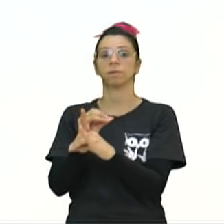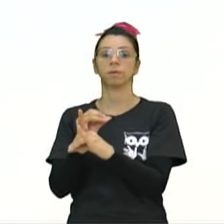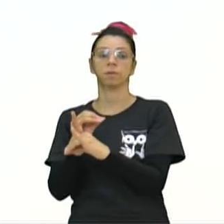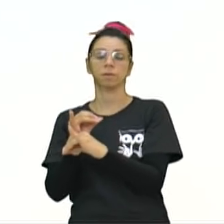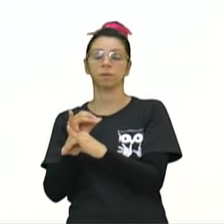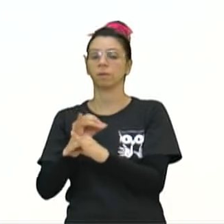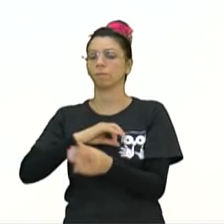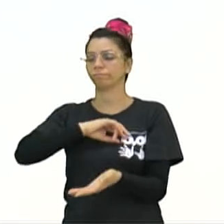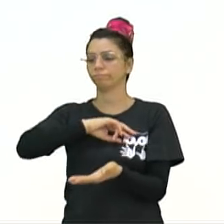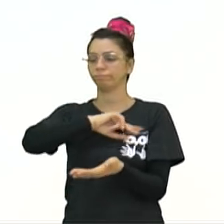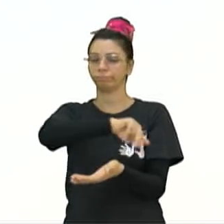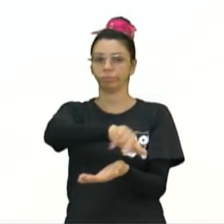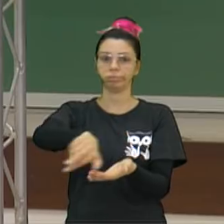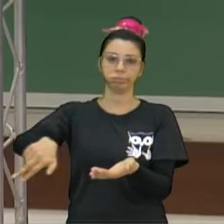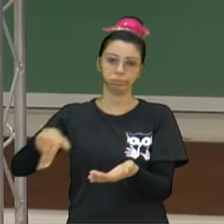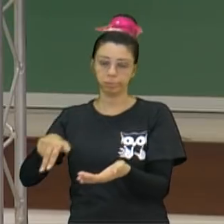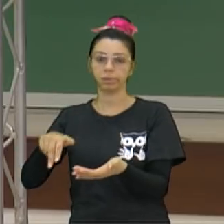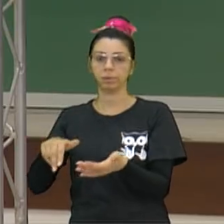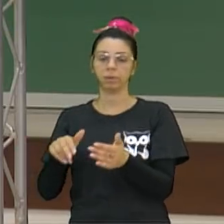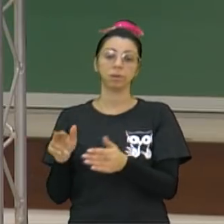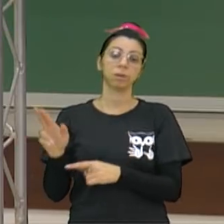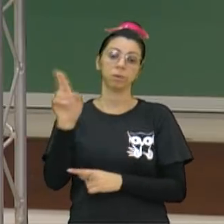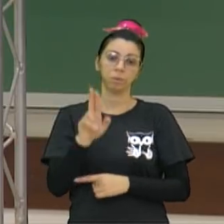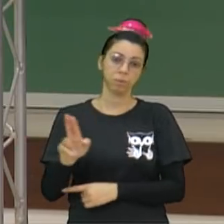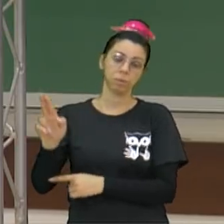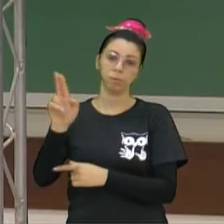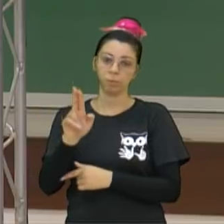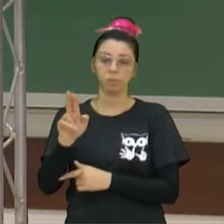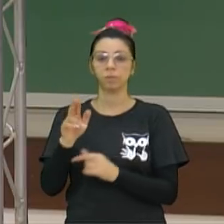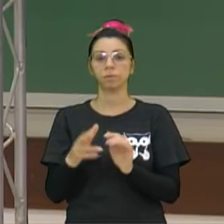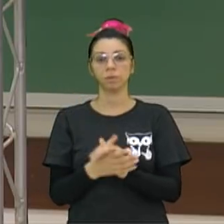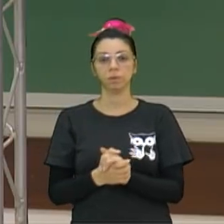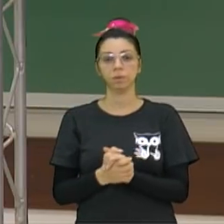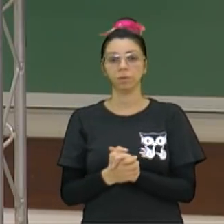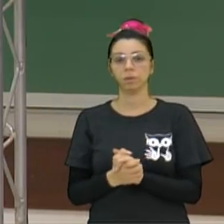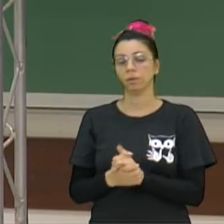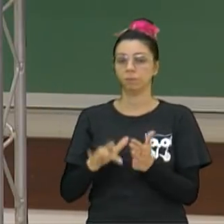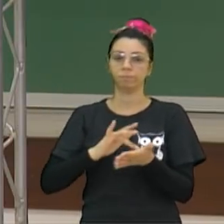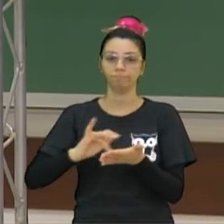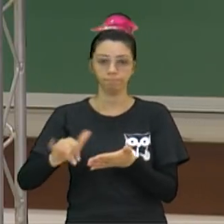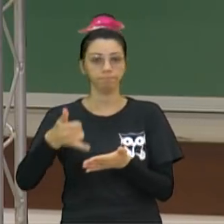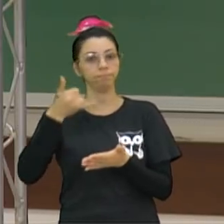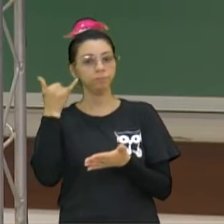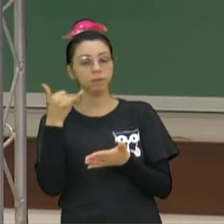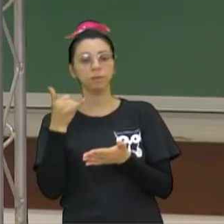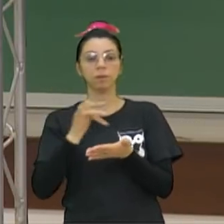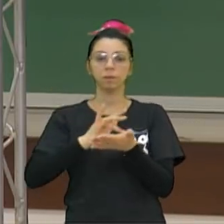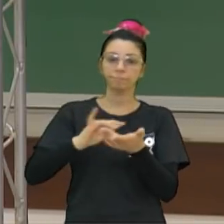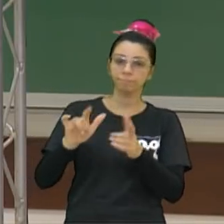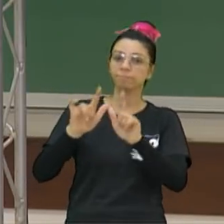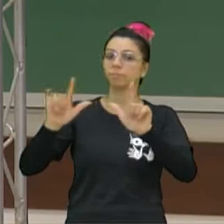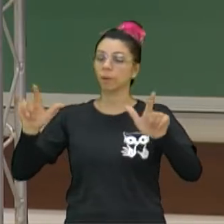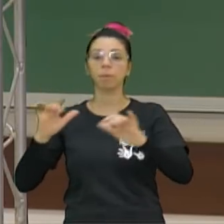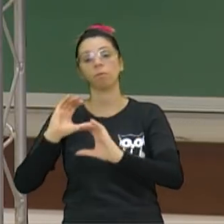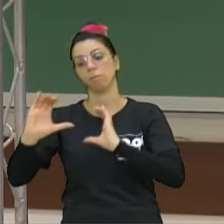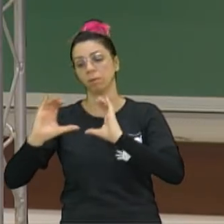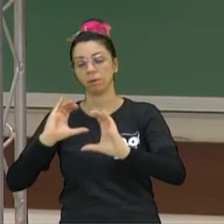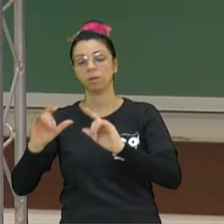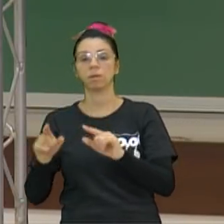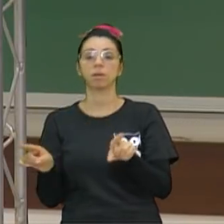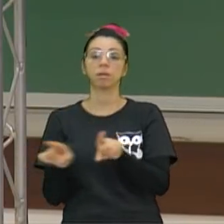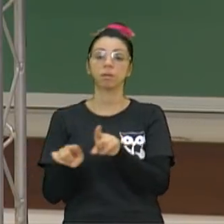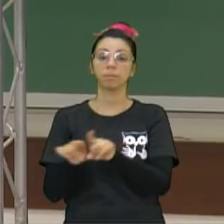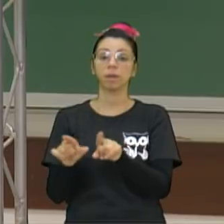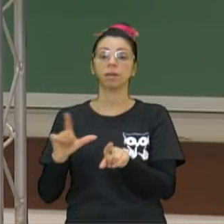os diversos equipamentos multimediativos que nós temos à nossa disposição para poder interagir, para poder se comunicar com as pessoas. E pode